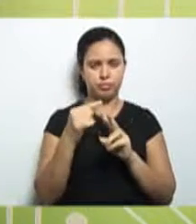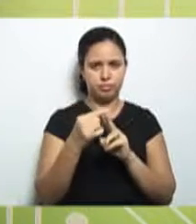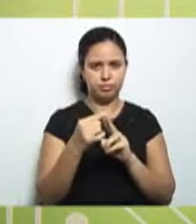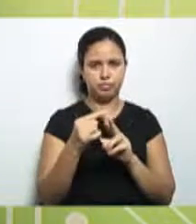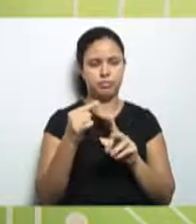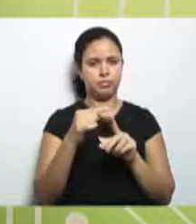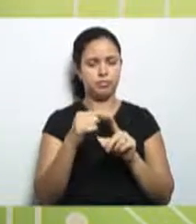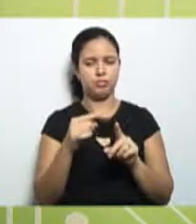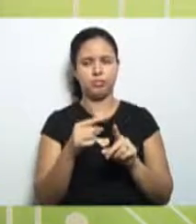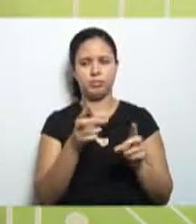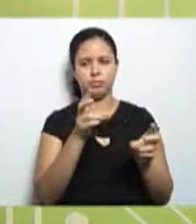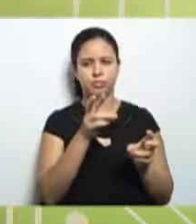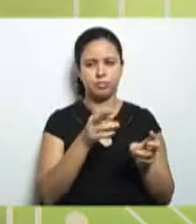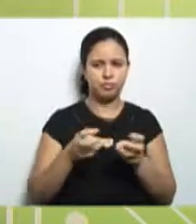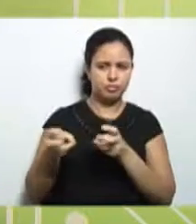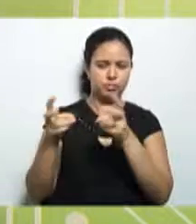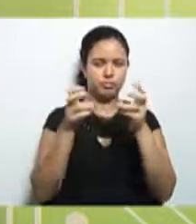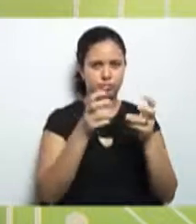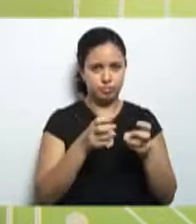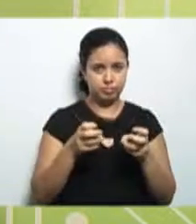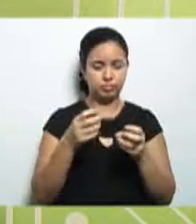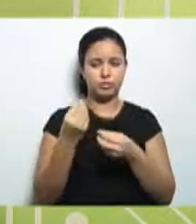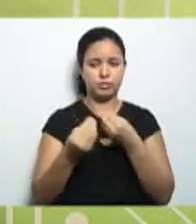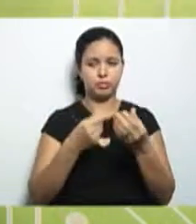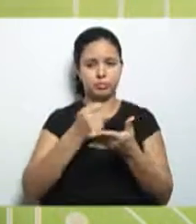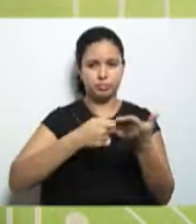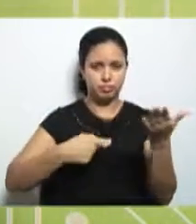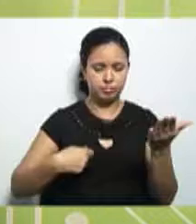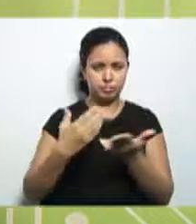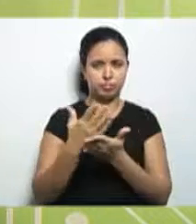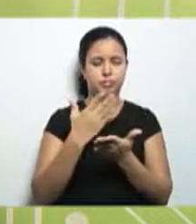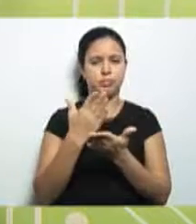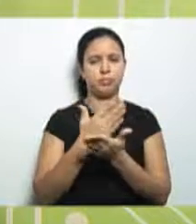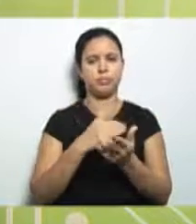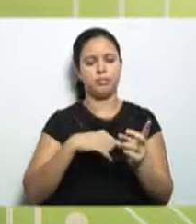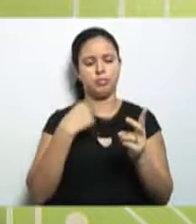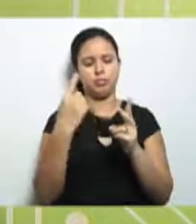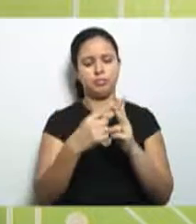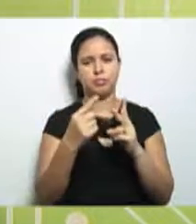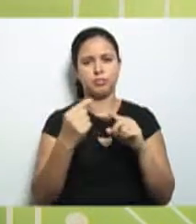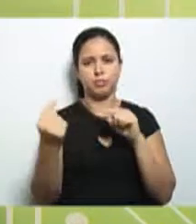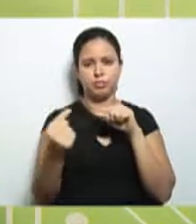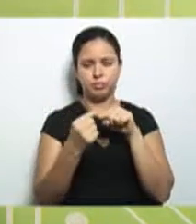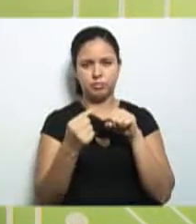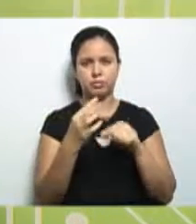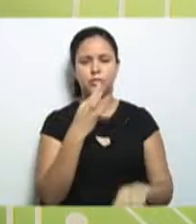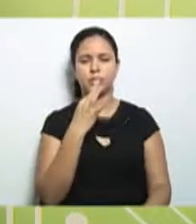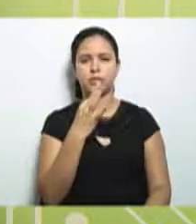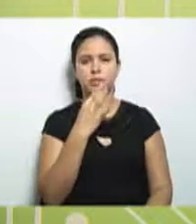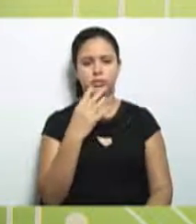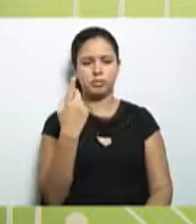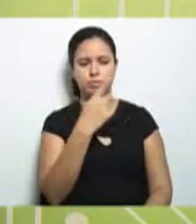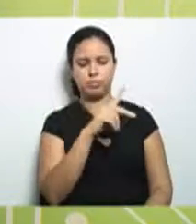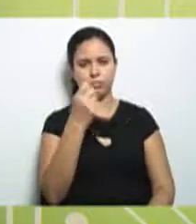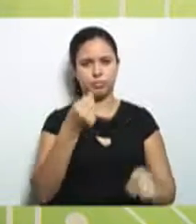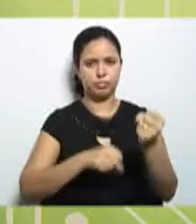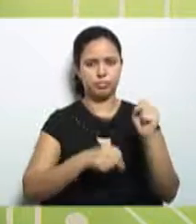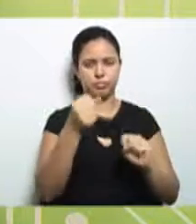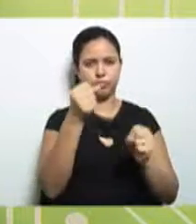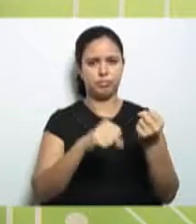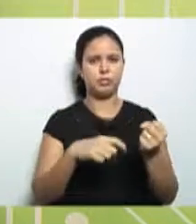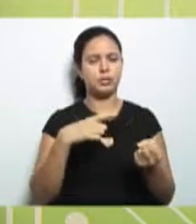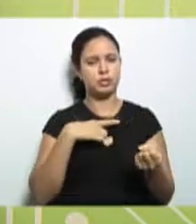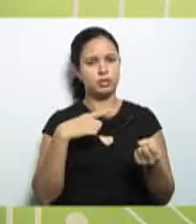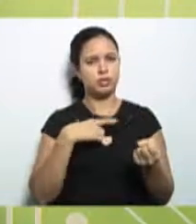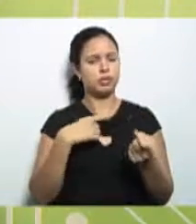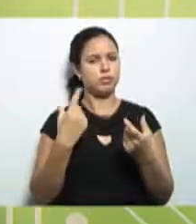como melhorar a produção, o Henry Ford, ele aplicou o conhecimento na fábrica dele. E aí ele teve